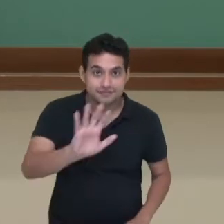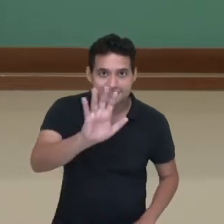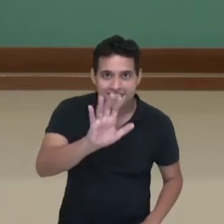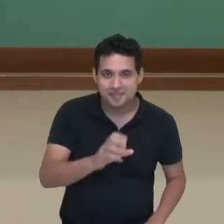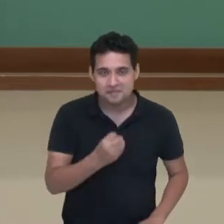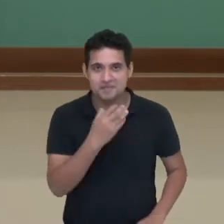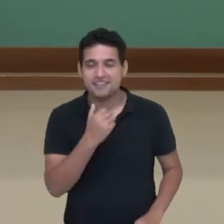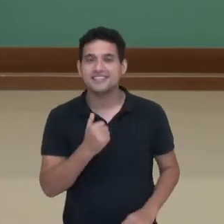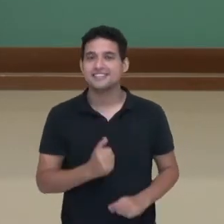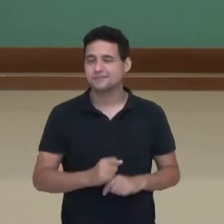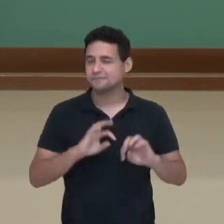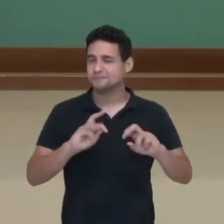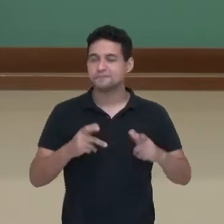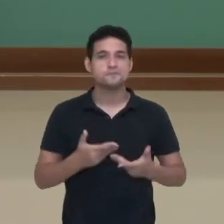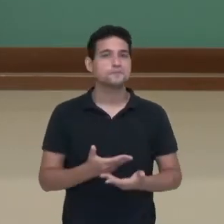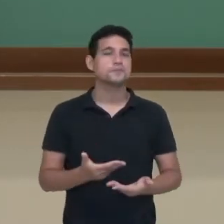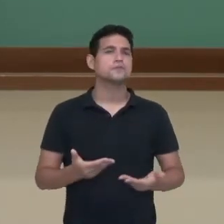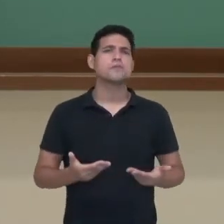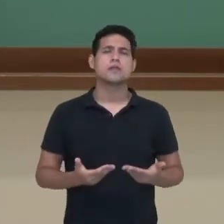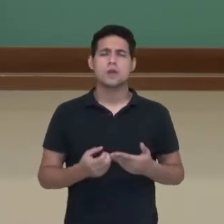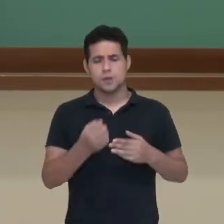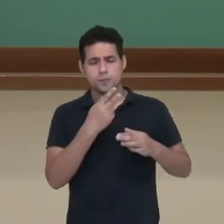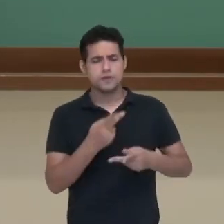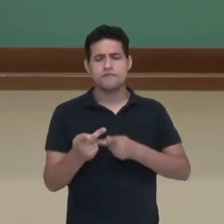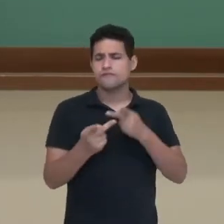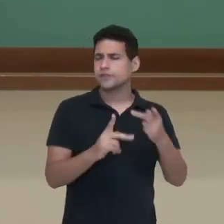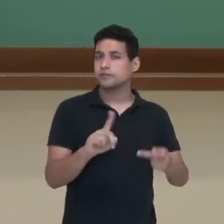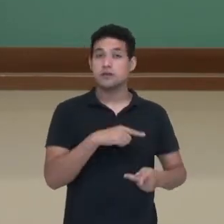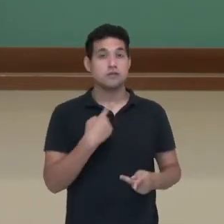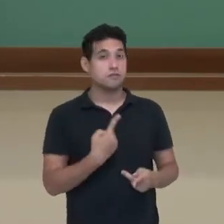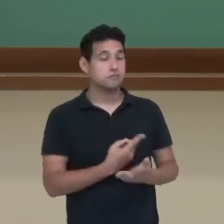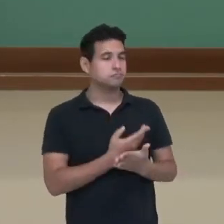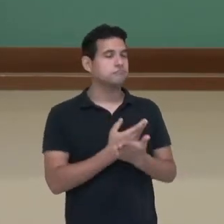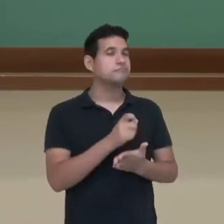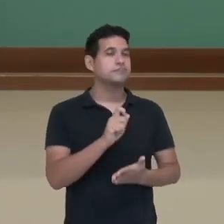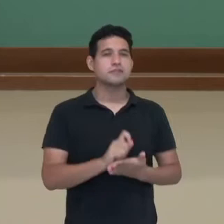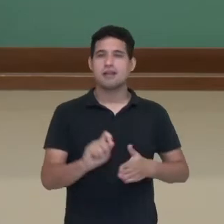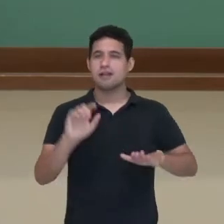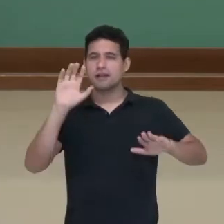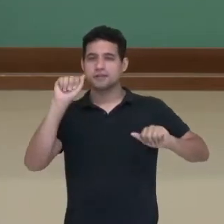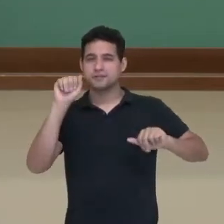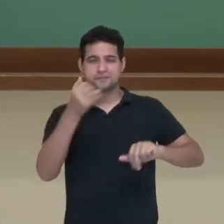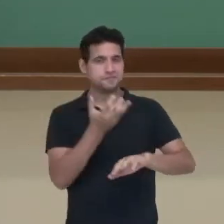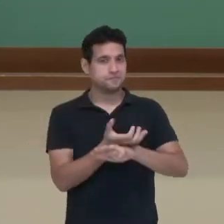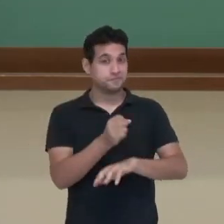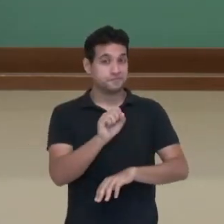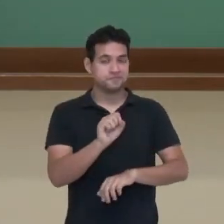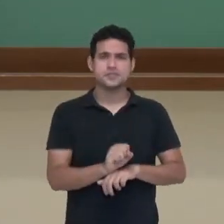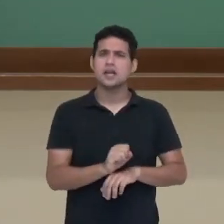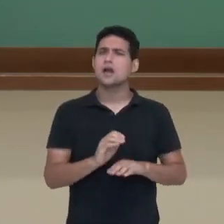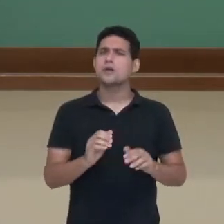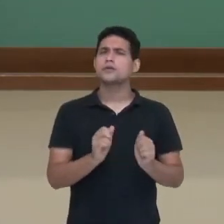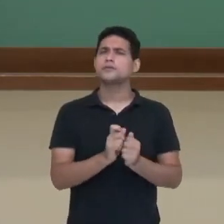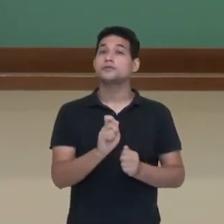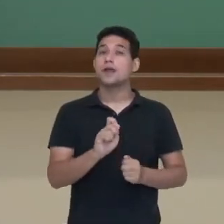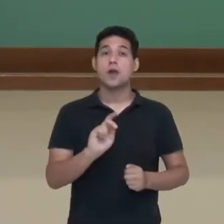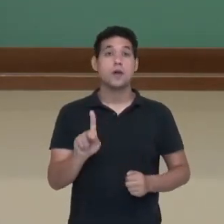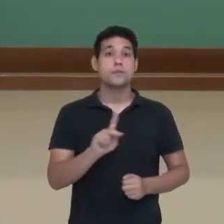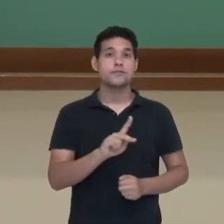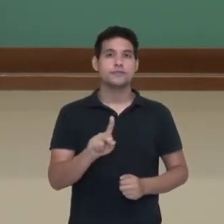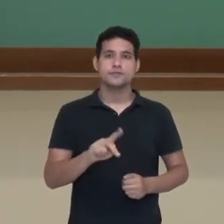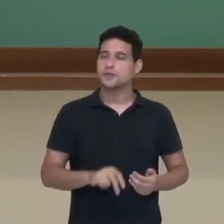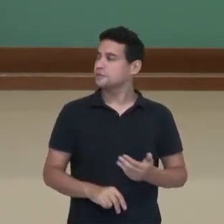¿Qué tal, chicos y chicas? Sean bienvenidos a nuestra clase de lengua española. Aqui com vocês,